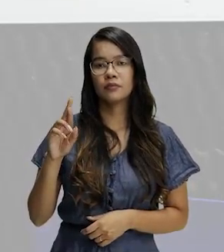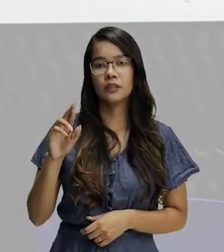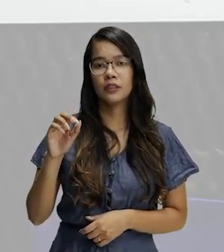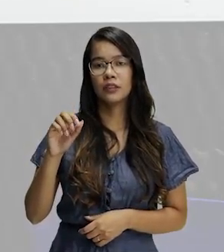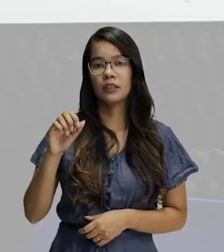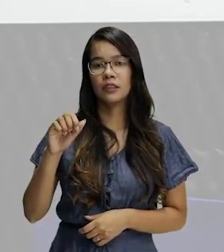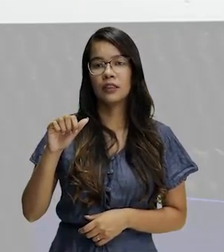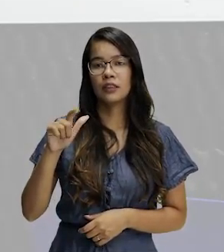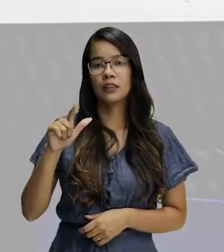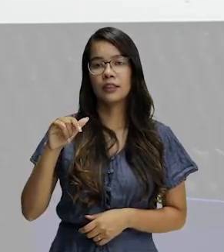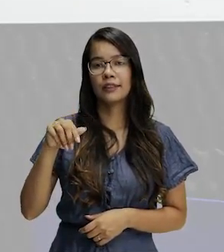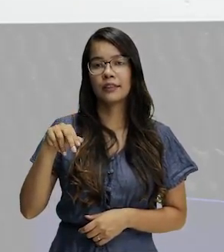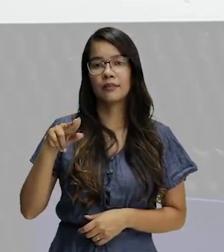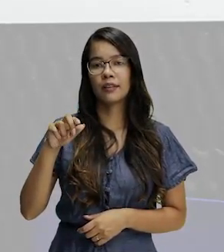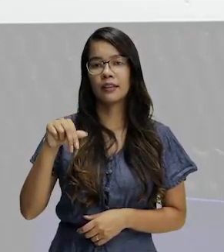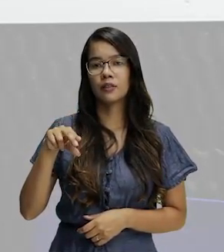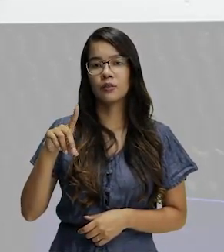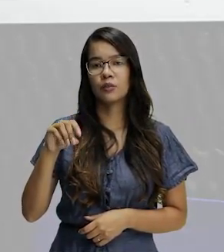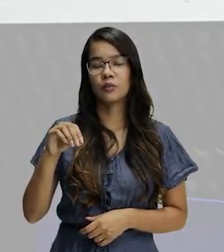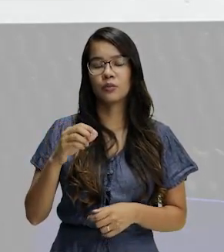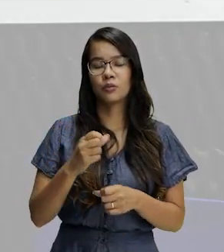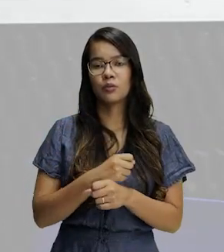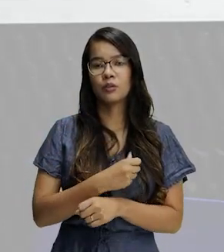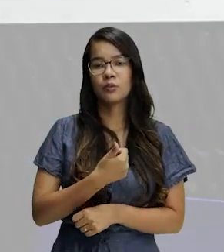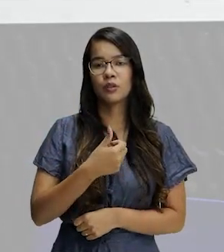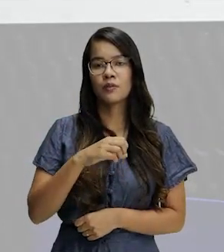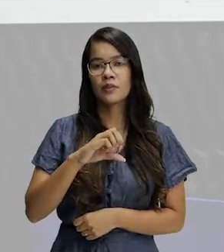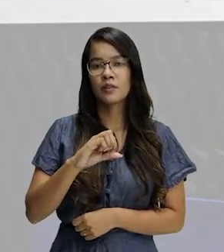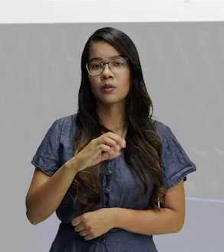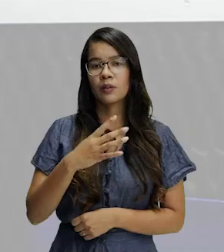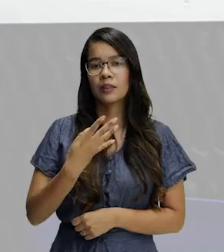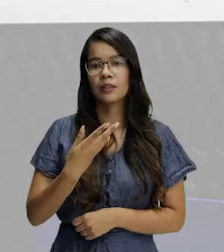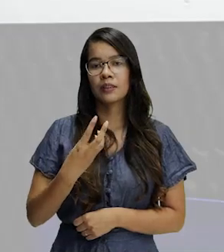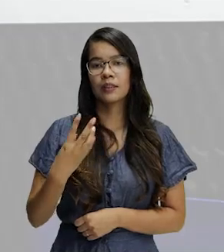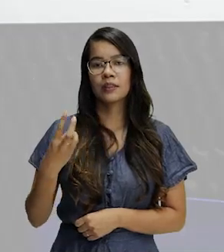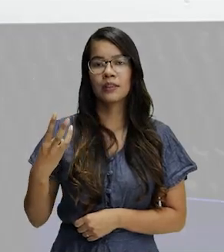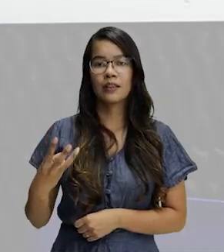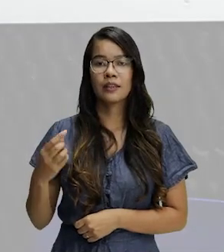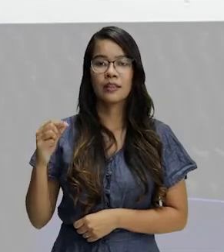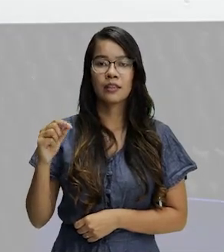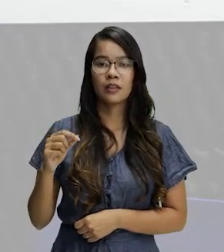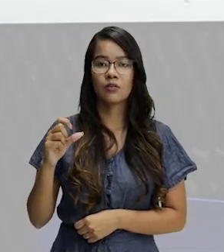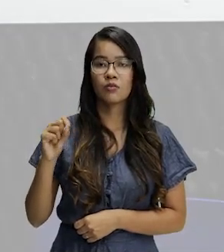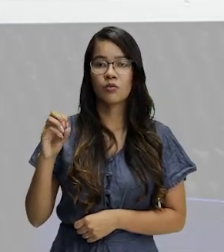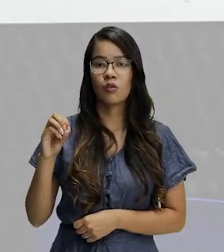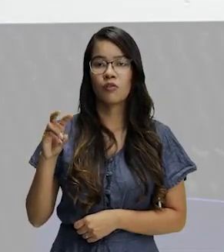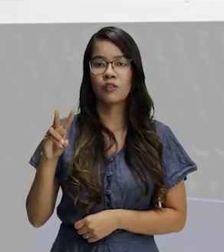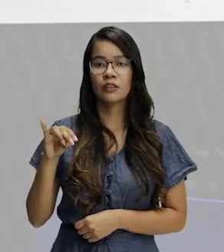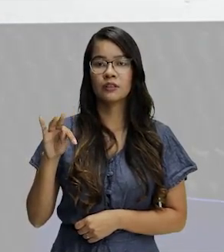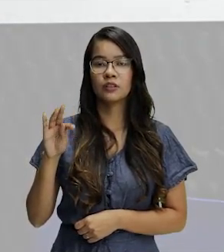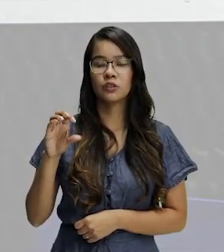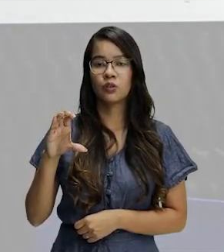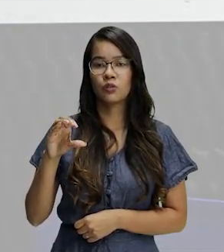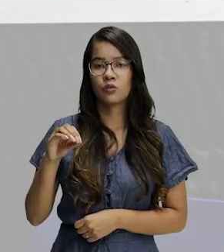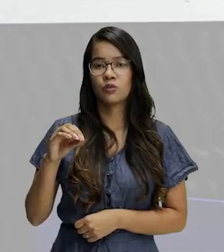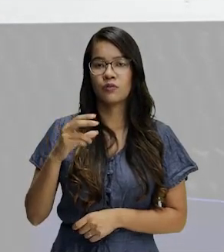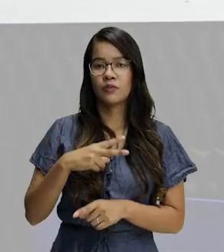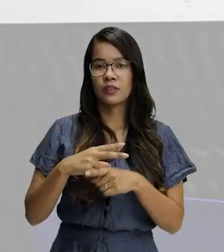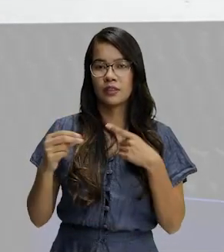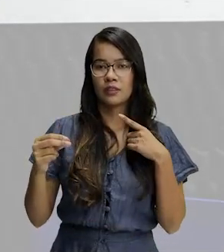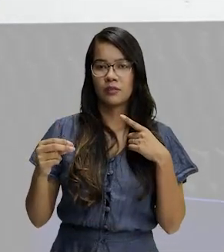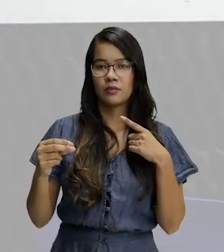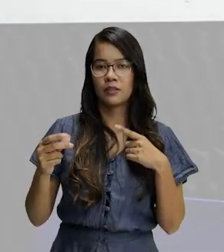em 1943, a batalha que os soviéticos venceram os alemães nazistas, inclusive utilizando uma